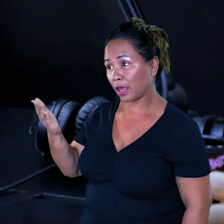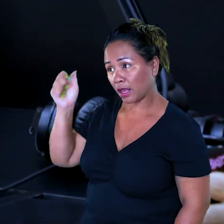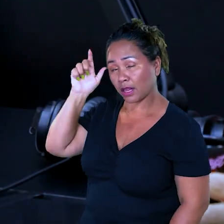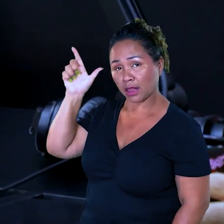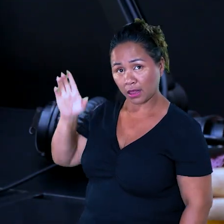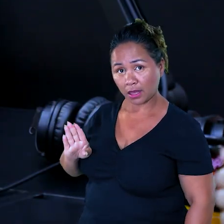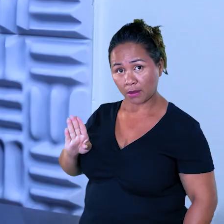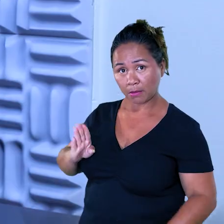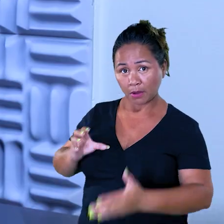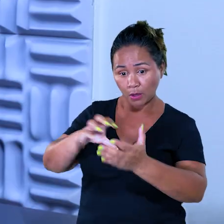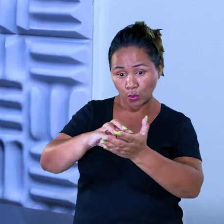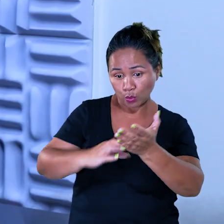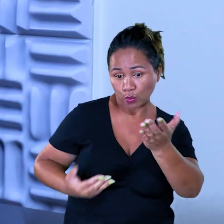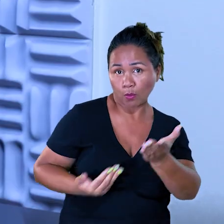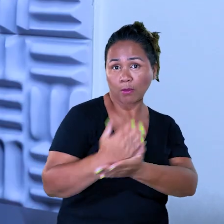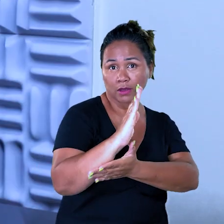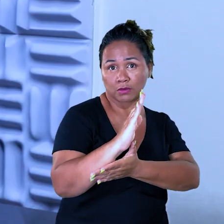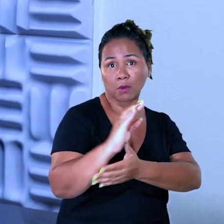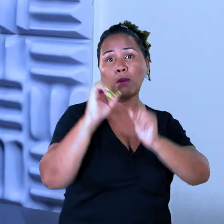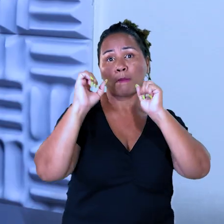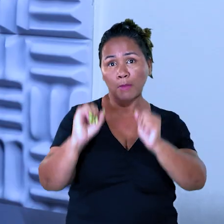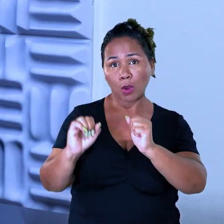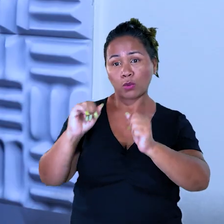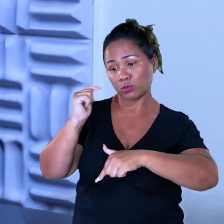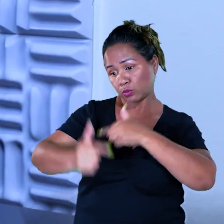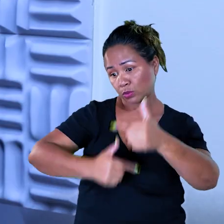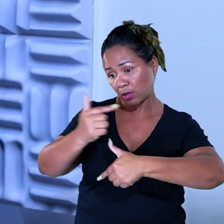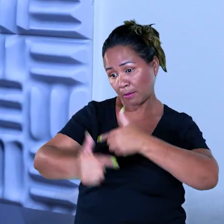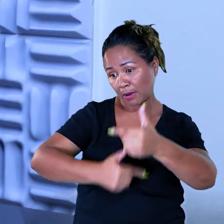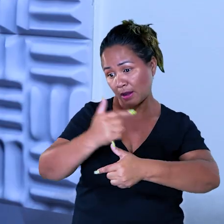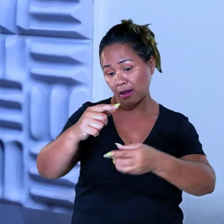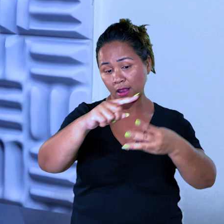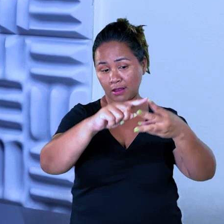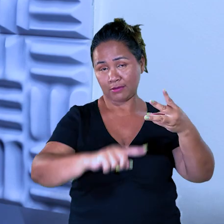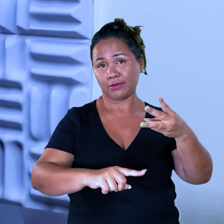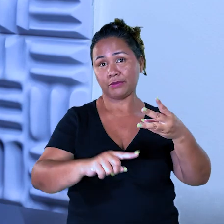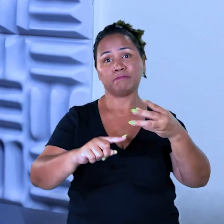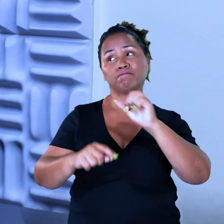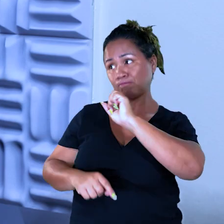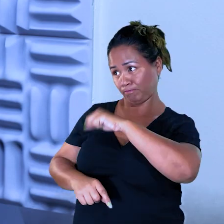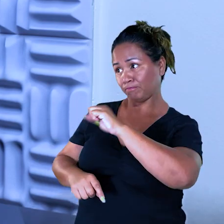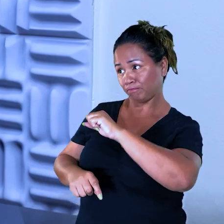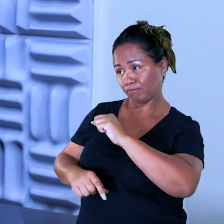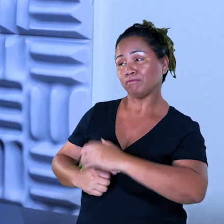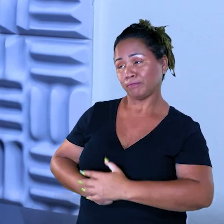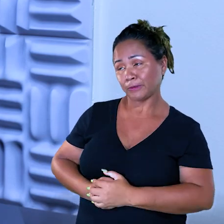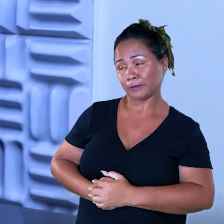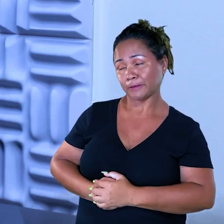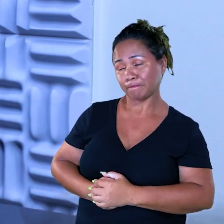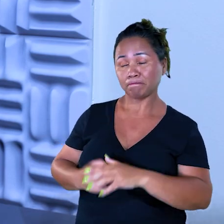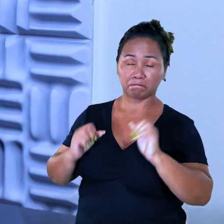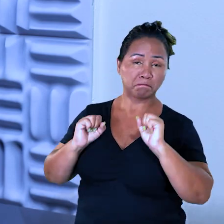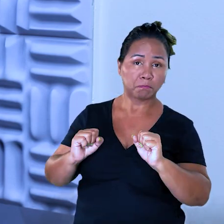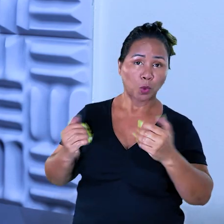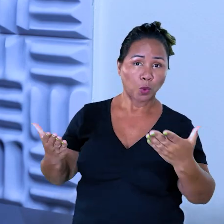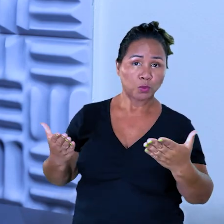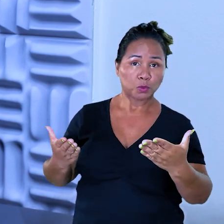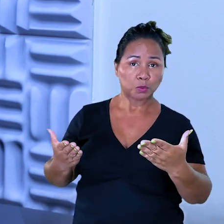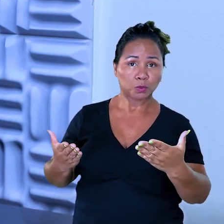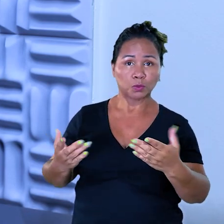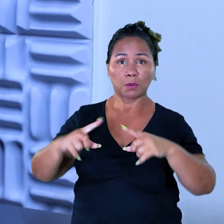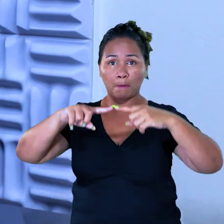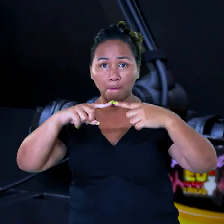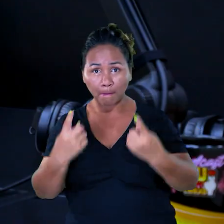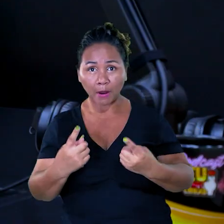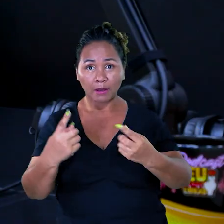Também. E, quiçá, depende do contexto, de uma professora regente também. A gente tem que ver como que funciona isso, né? Mas é muito importante a gente